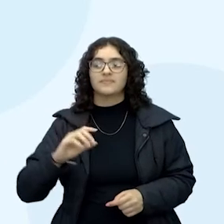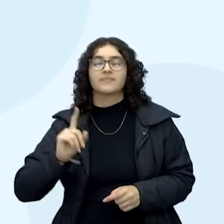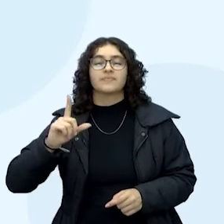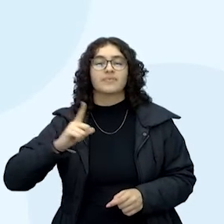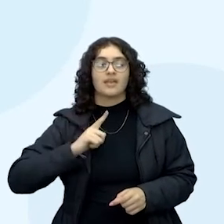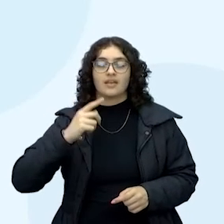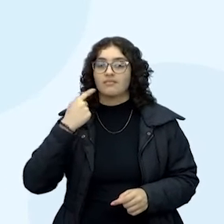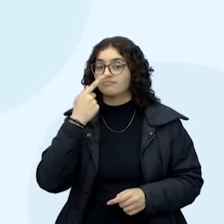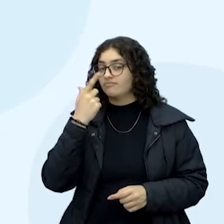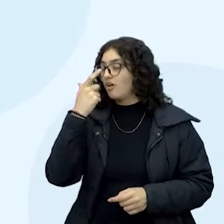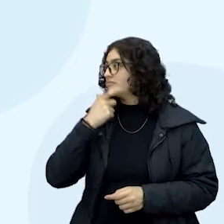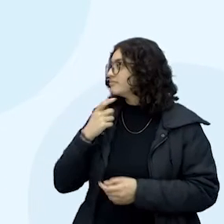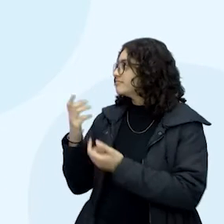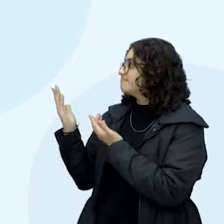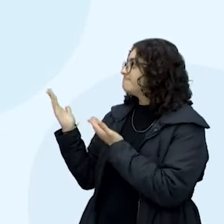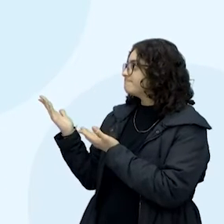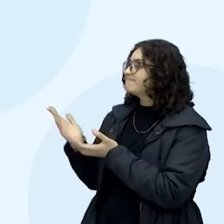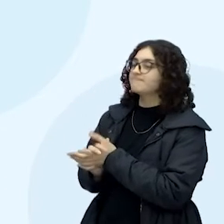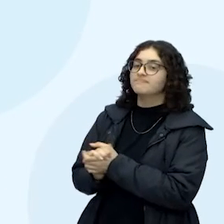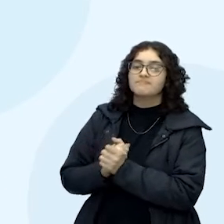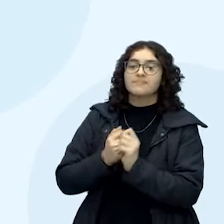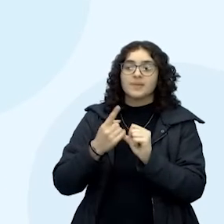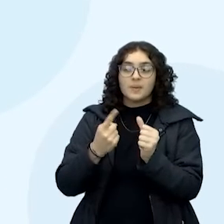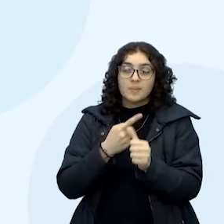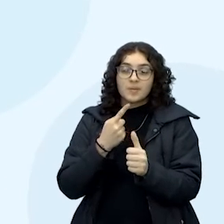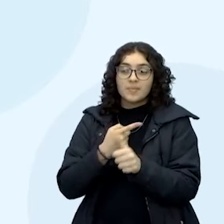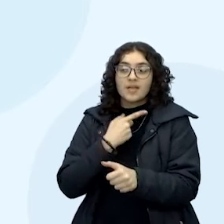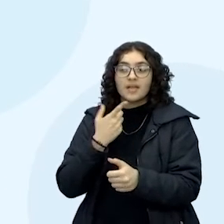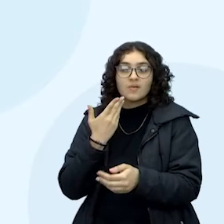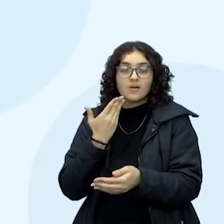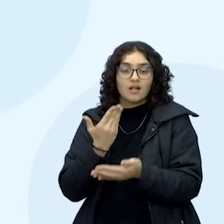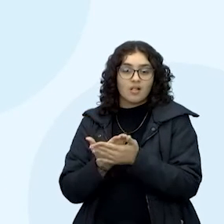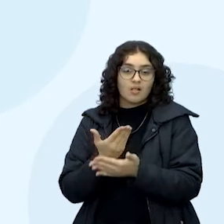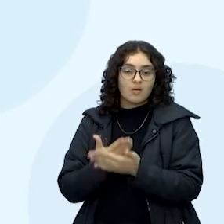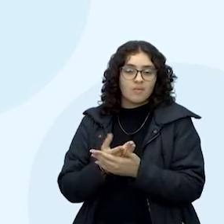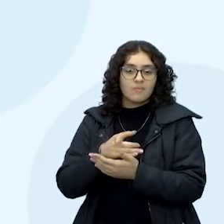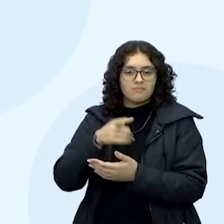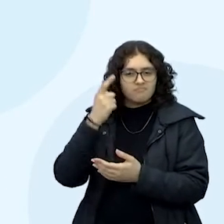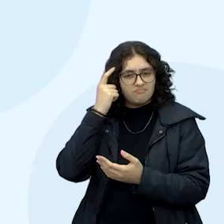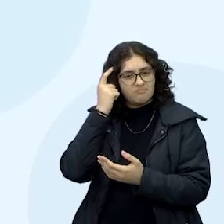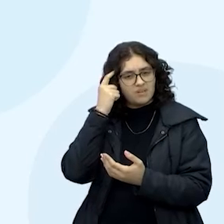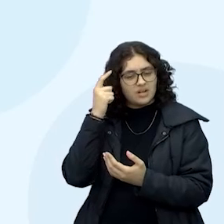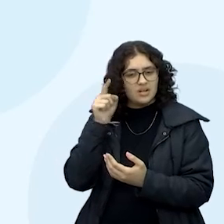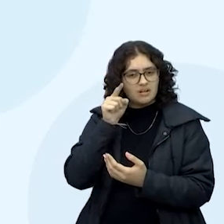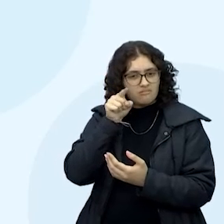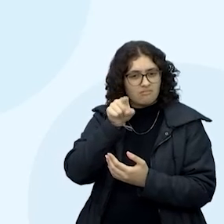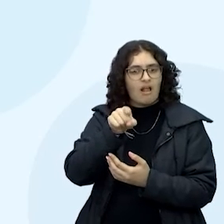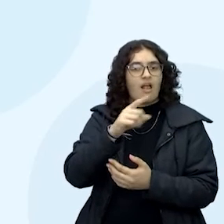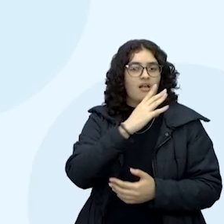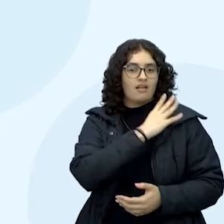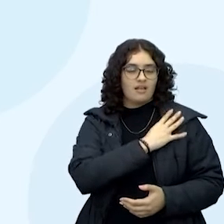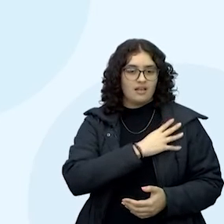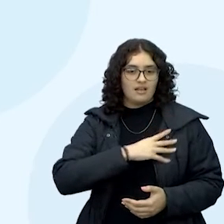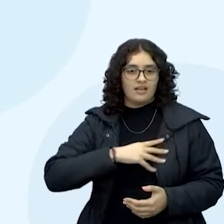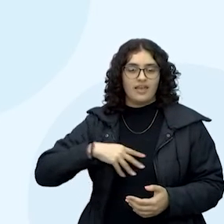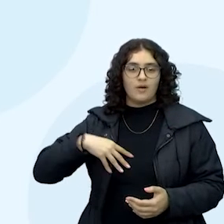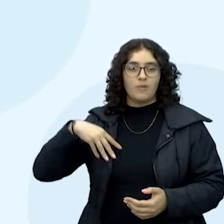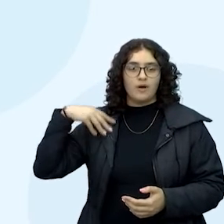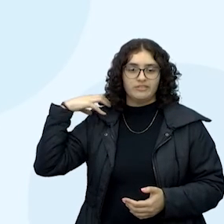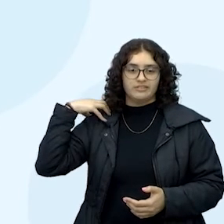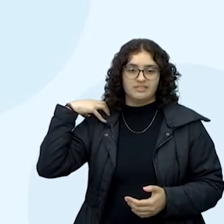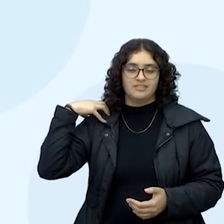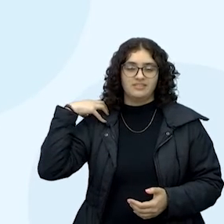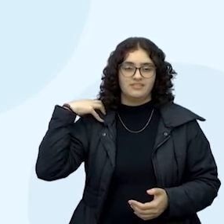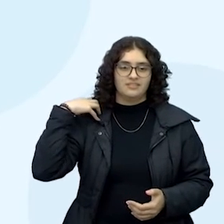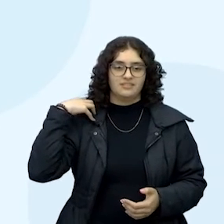Aristóteles. O primeiro estudioso a refletir então sobre essa complexidade foi o Aristóteles e ele